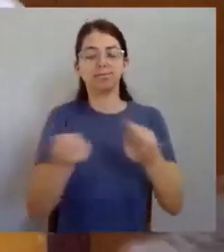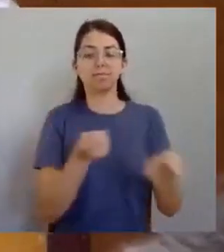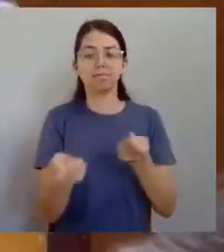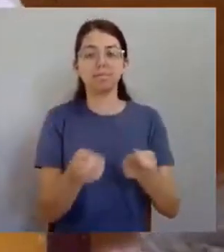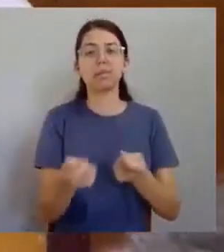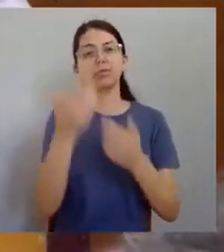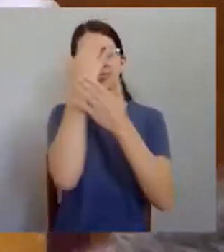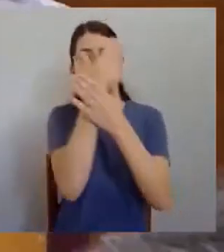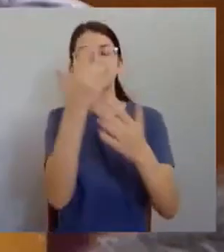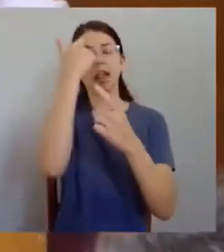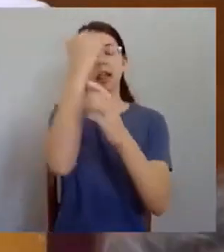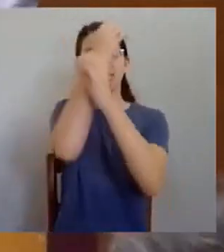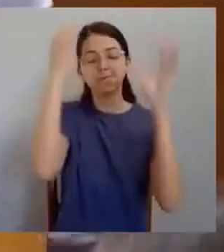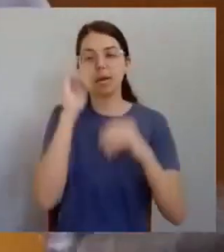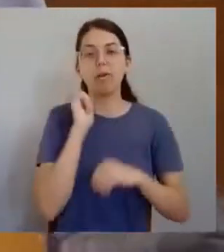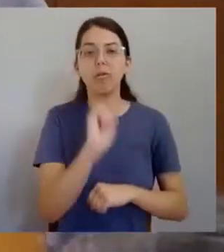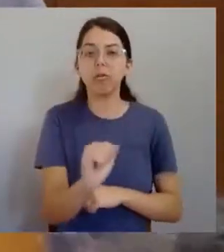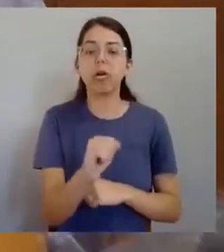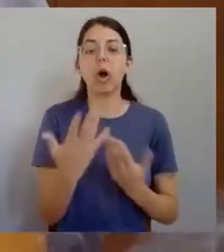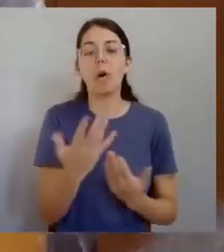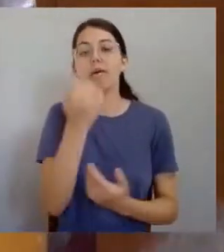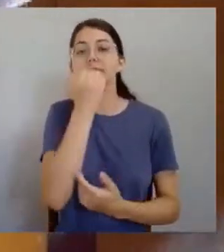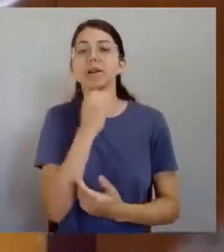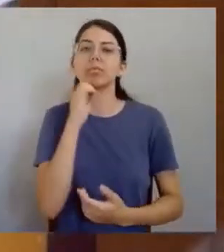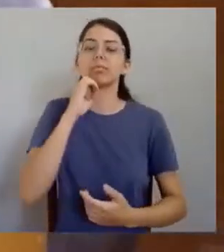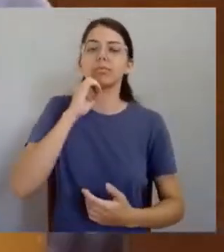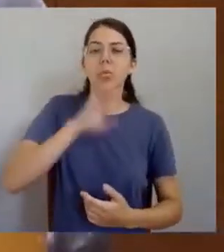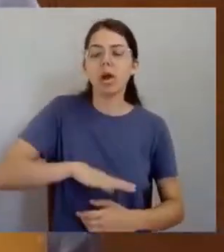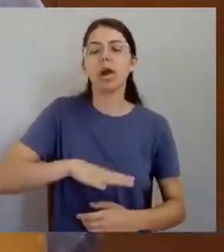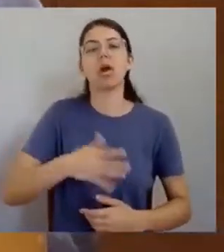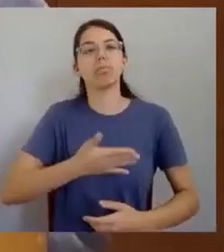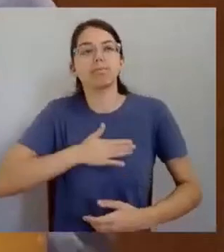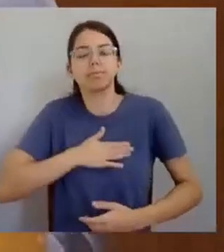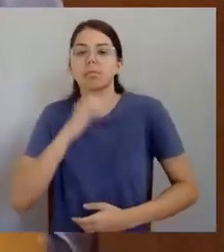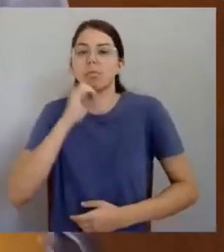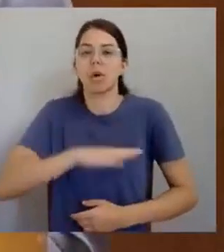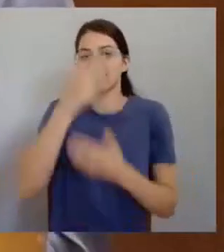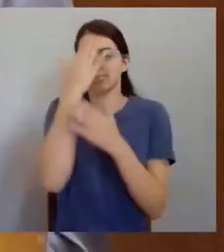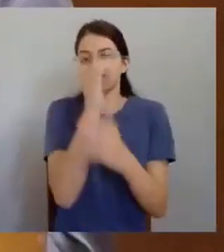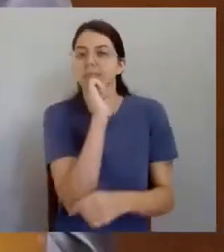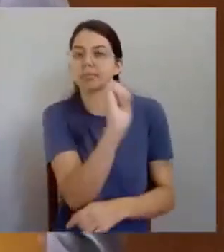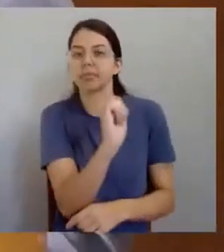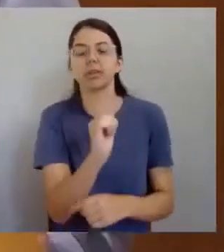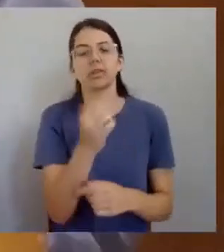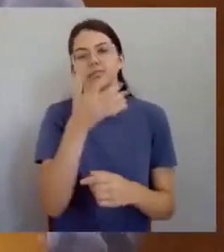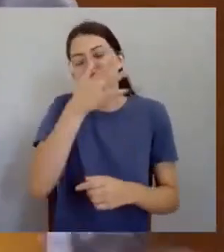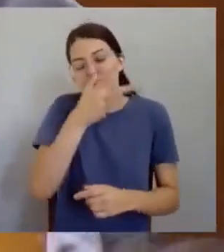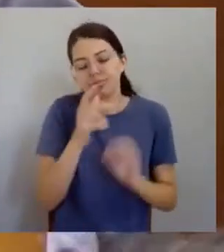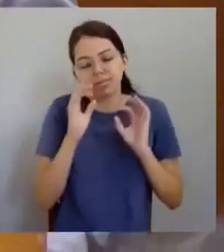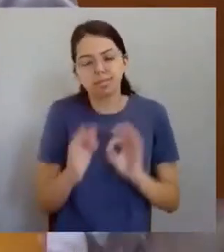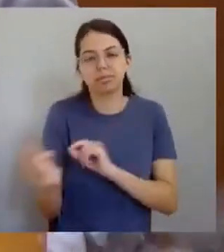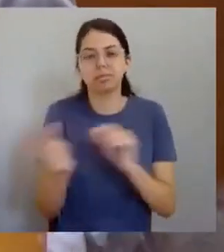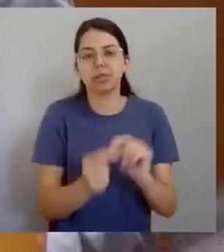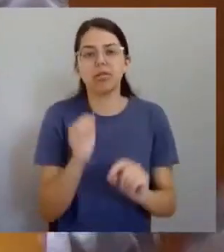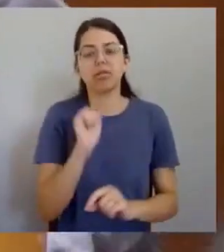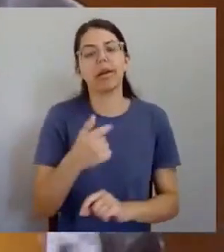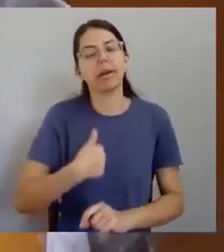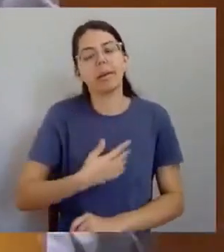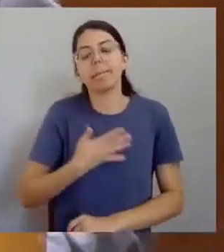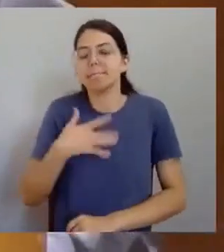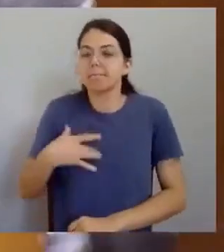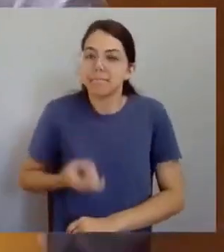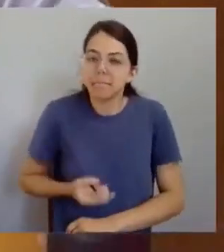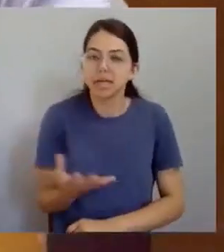democracia ou a falta de gosto e de amor que têm por ela. É lamentável aquilo que se passa aqui neste ponto e nesta discussão, e eu tenho muita pena de ter de tecer